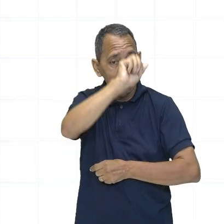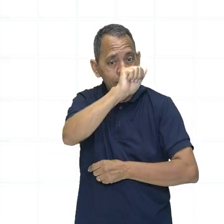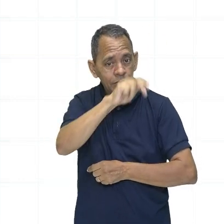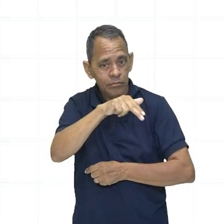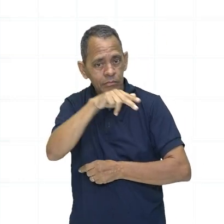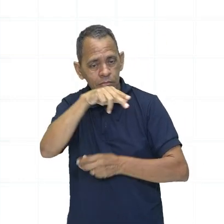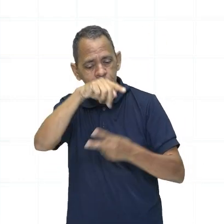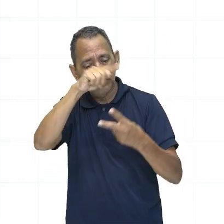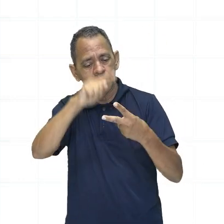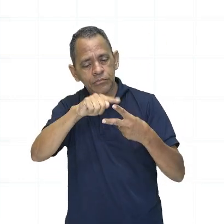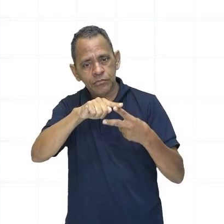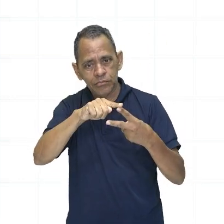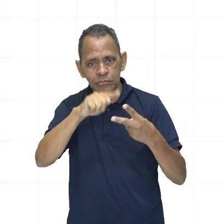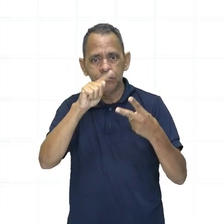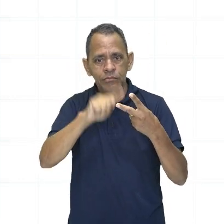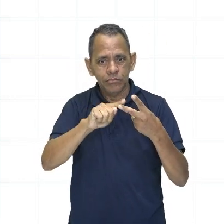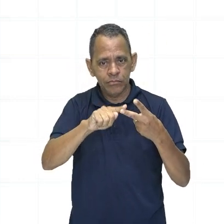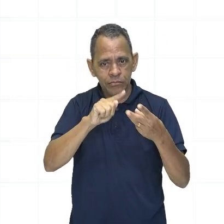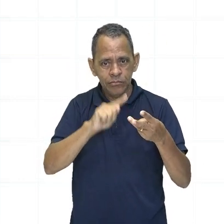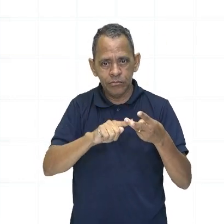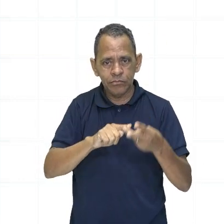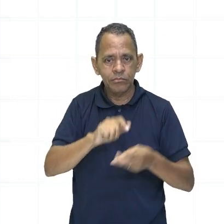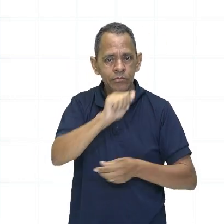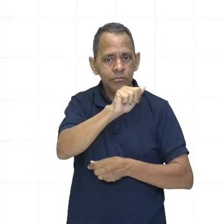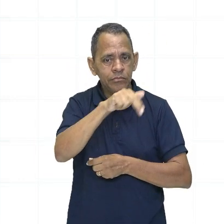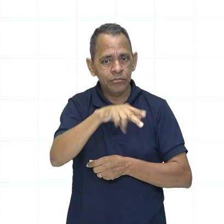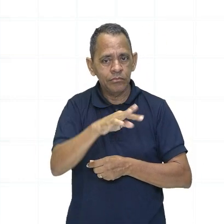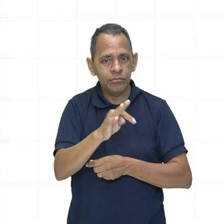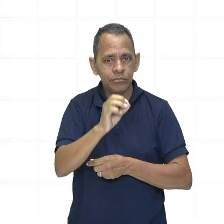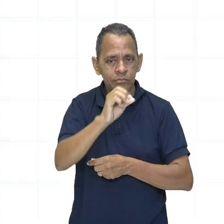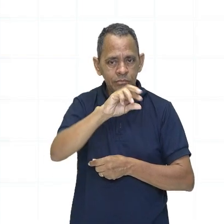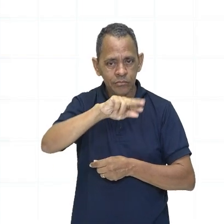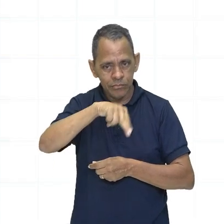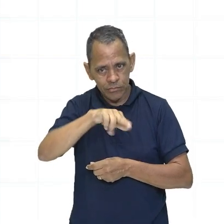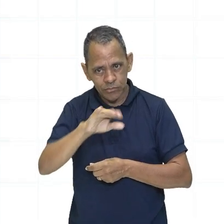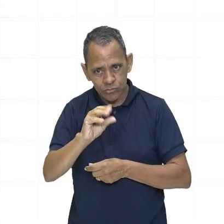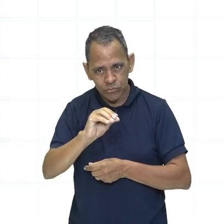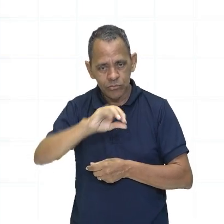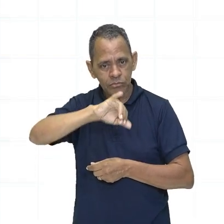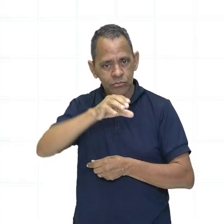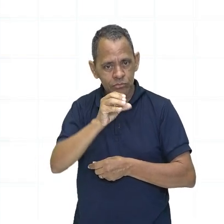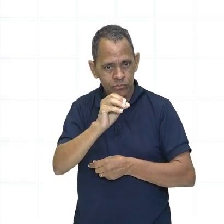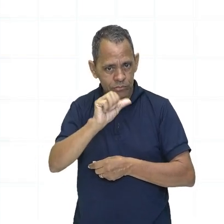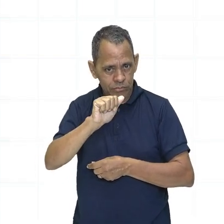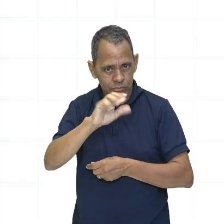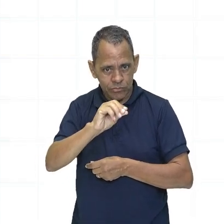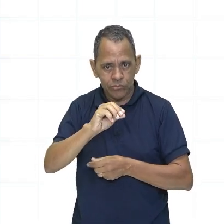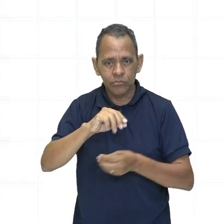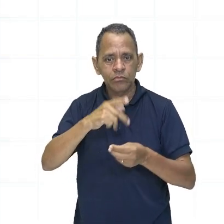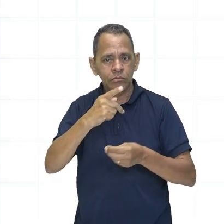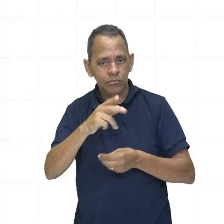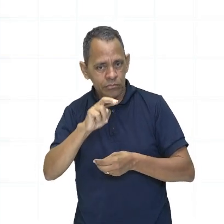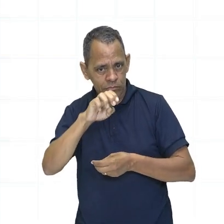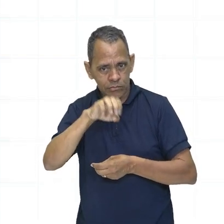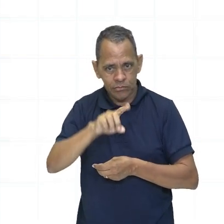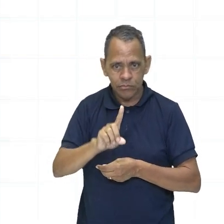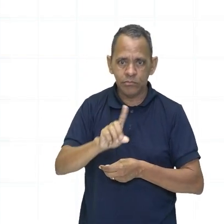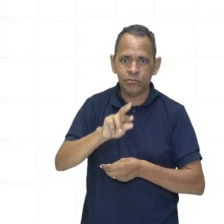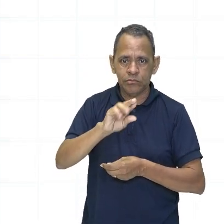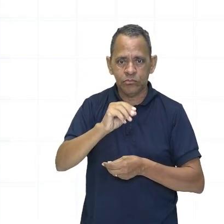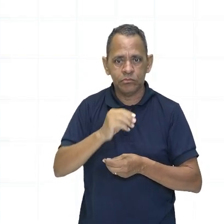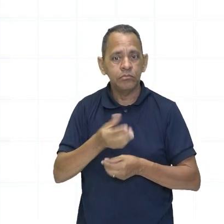Pedro. Esses festejos costumam ocorrer em quermesses, com muita comida, música